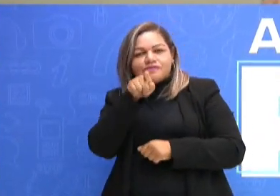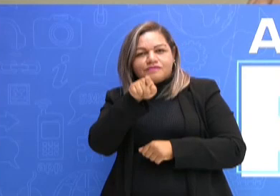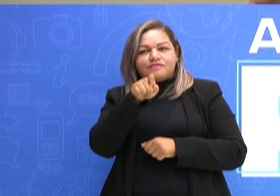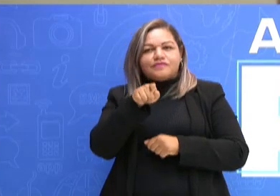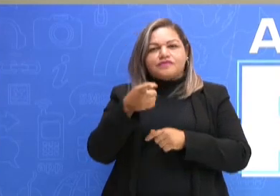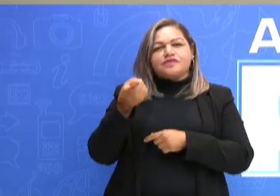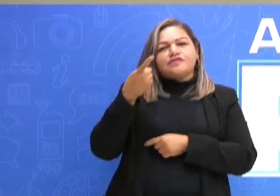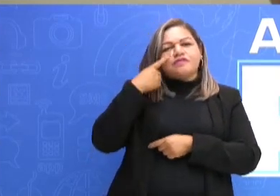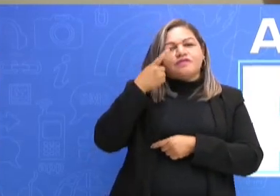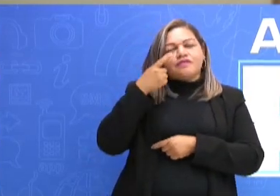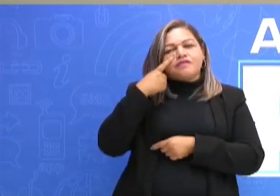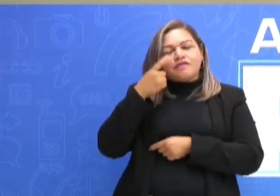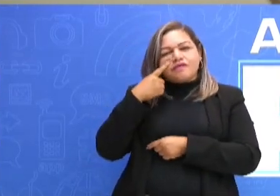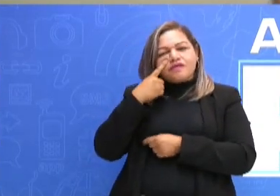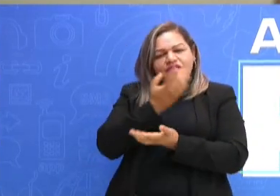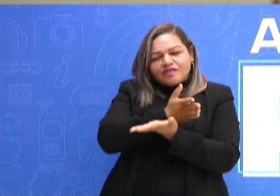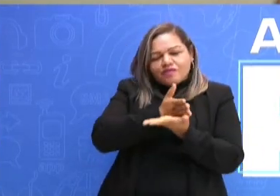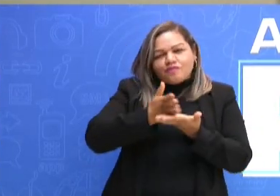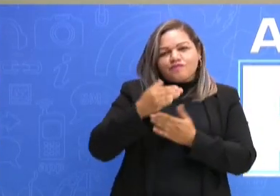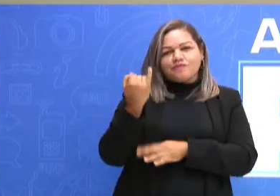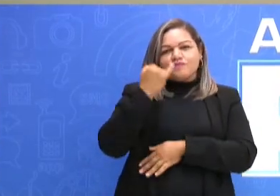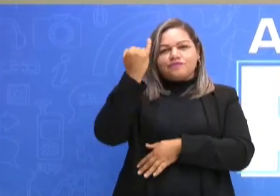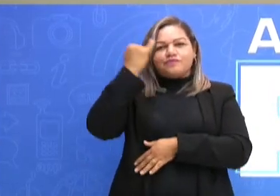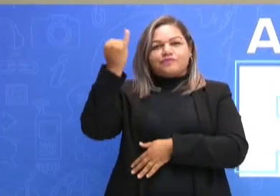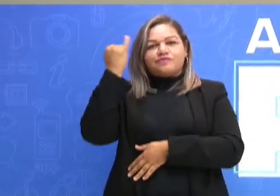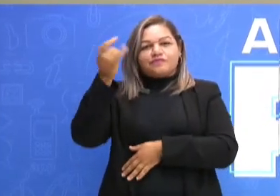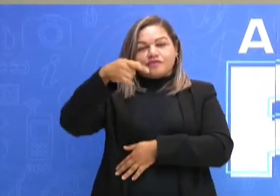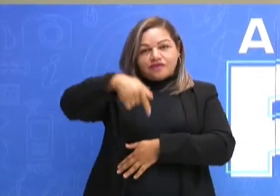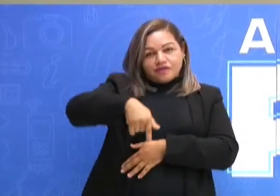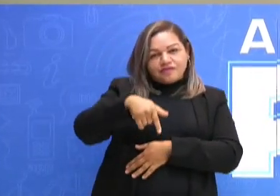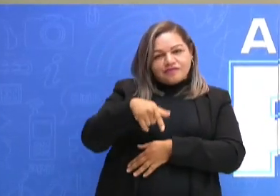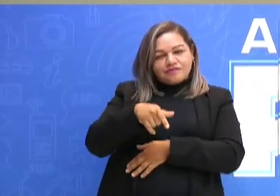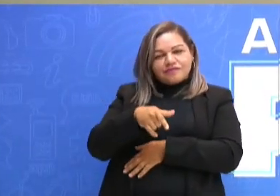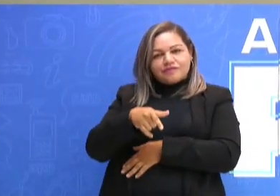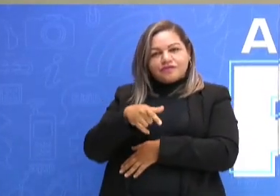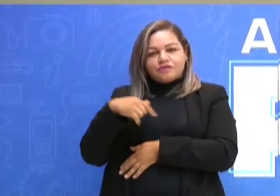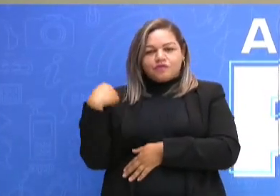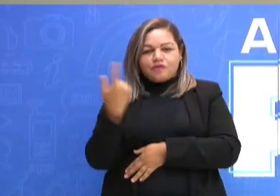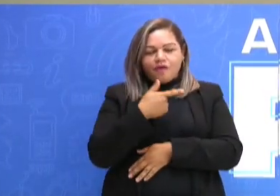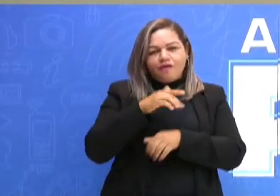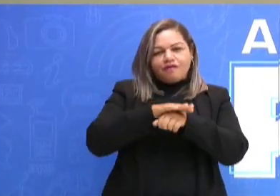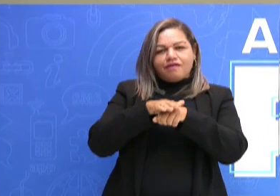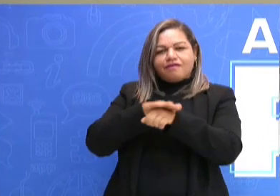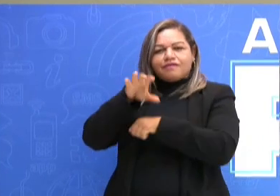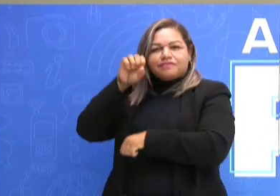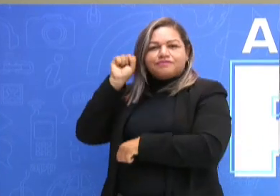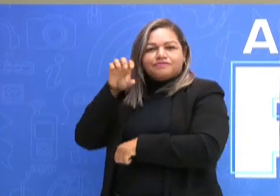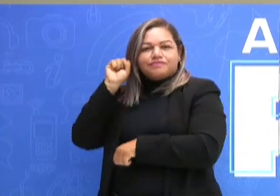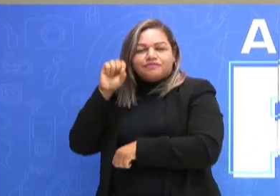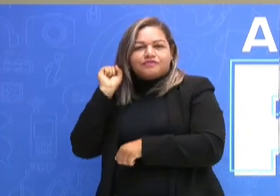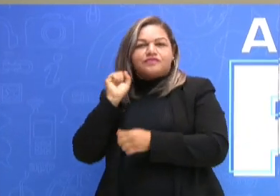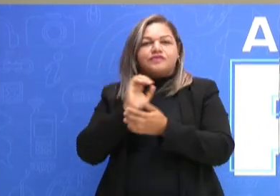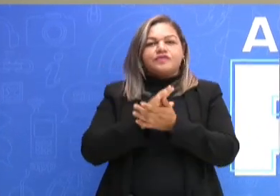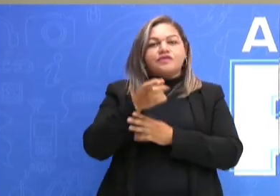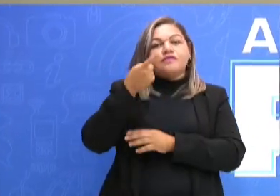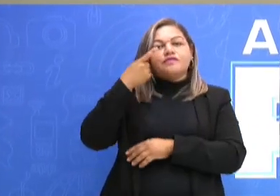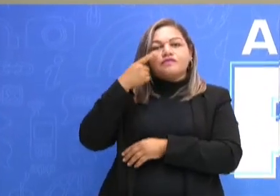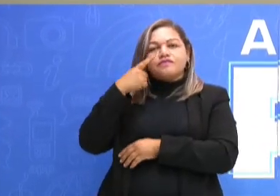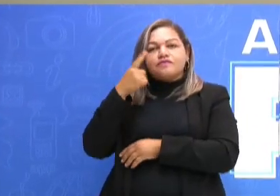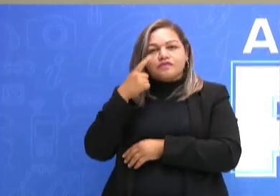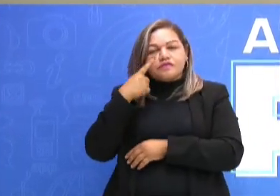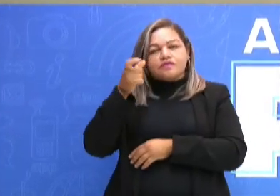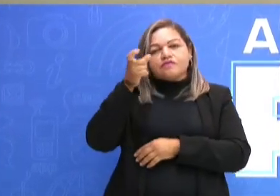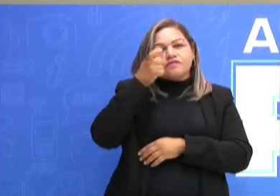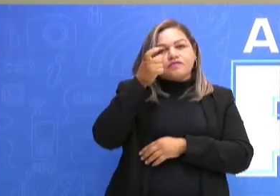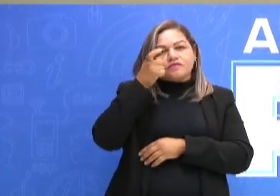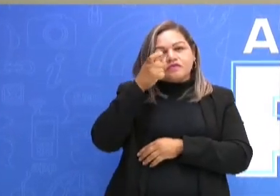que é a fonte de tudo isso, que é o mais importante, que está aqui para conversar conosco, para nos ouvir e ver aquilo que é interessante